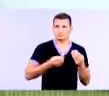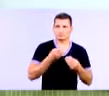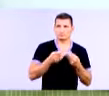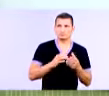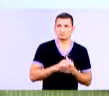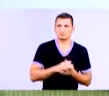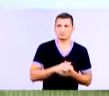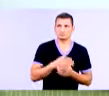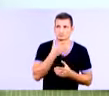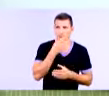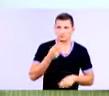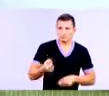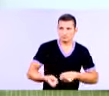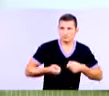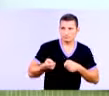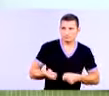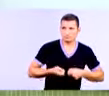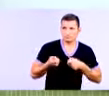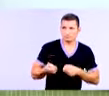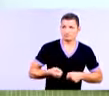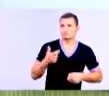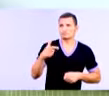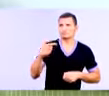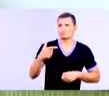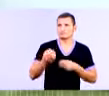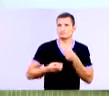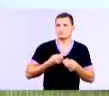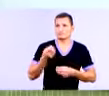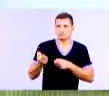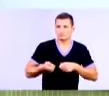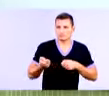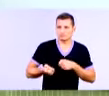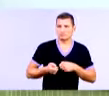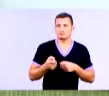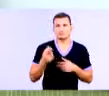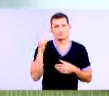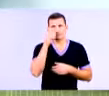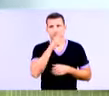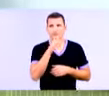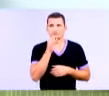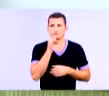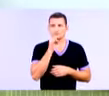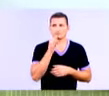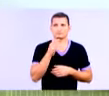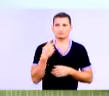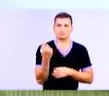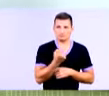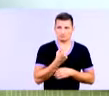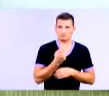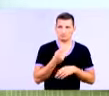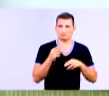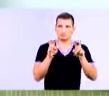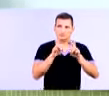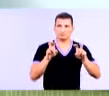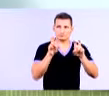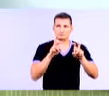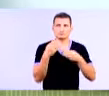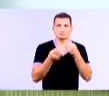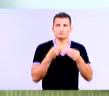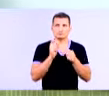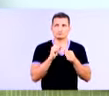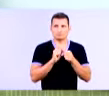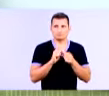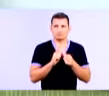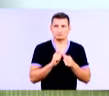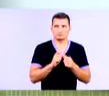lavrador sem sua enxada. A gente sem um computador, a gente vai ficar um pouquinho, o médico sem o seu estetoscópio, né? A